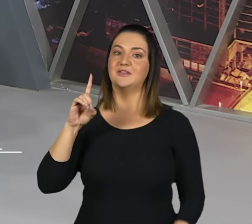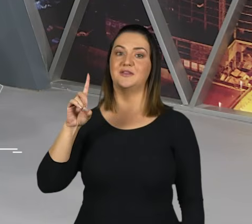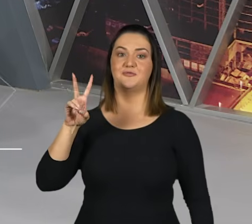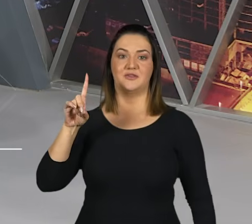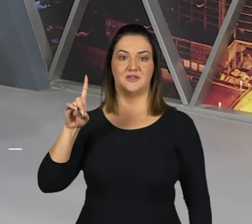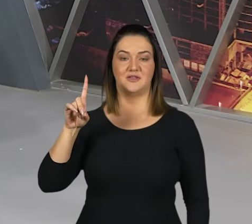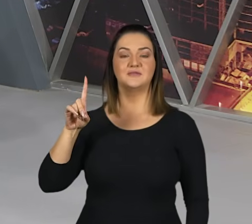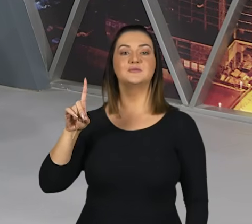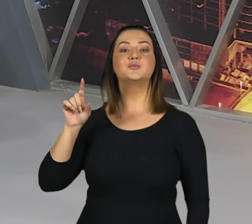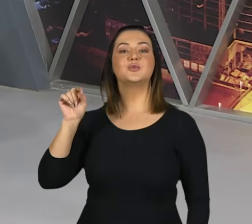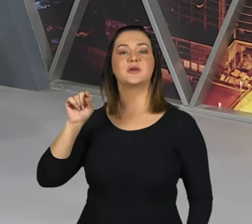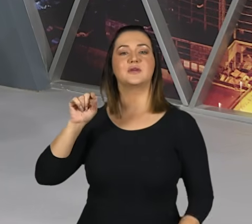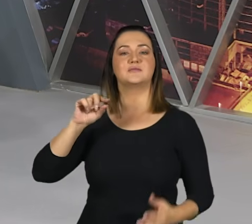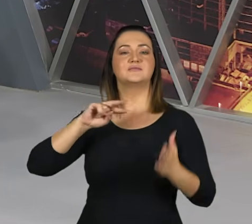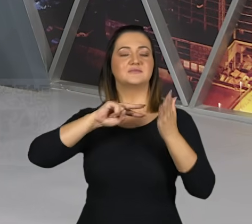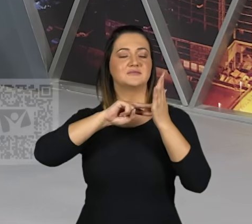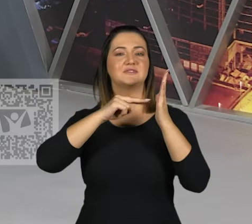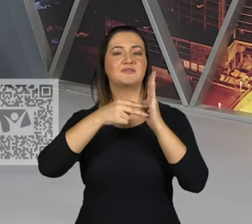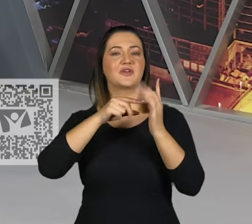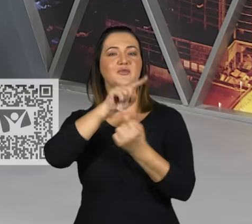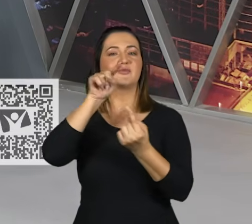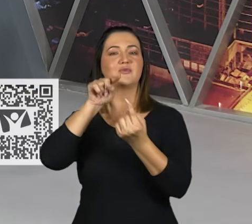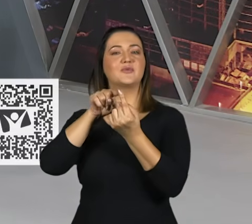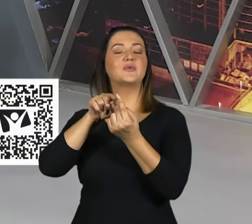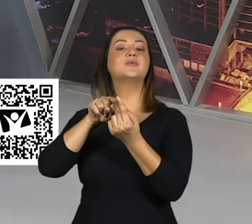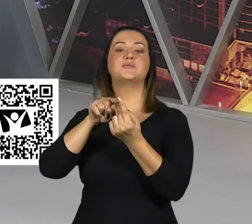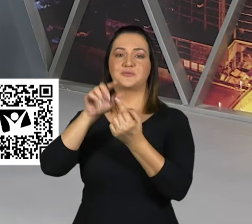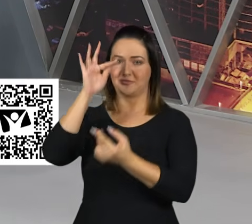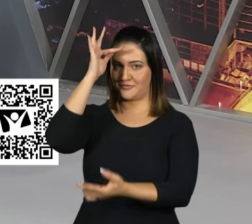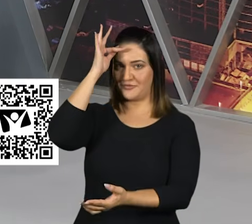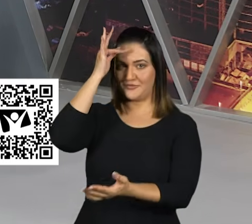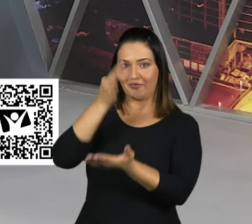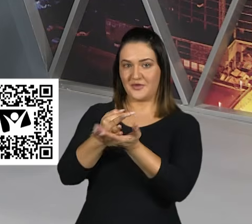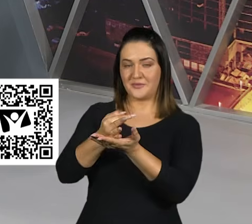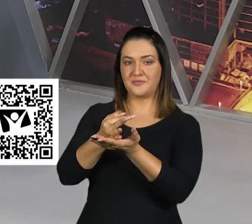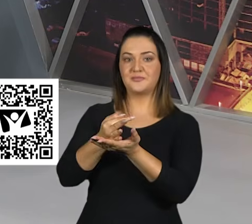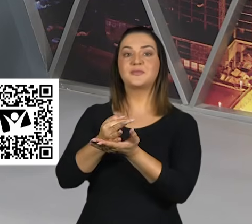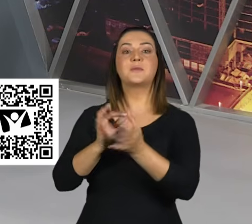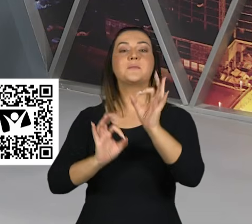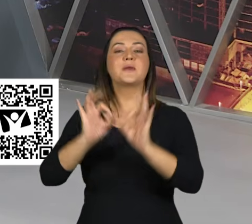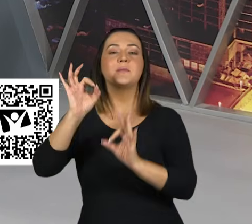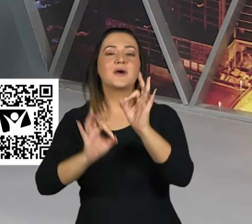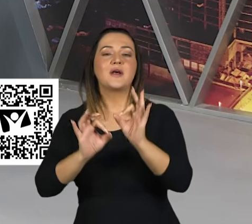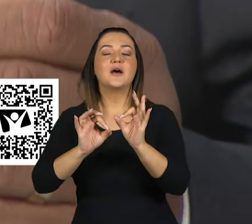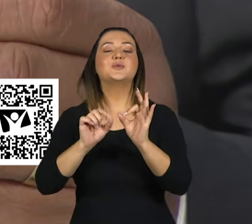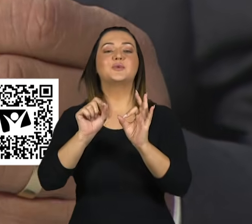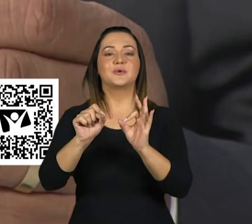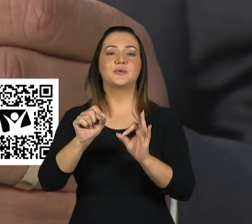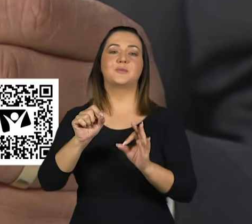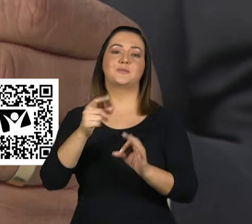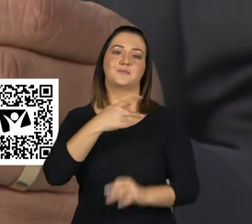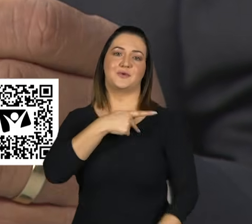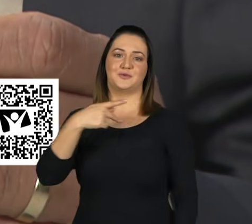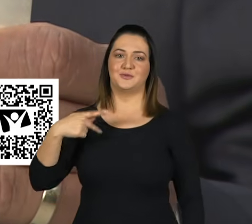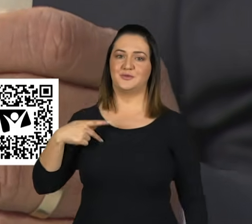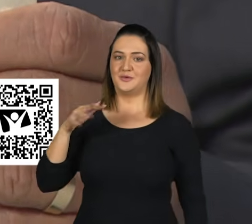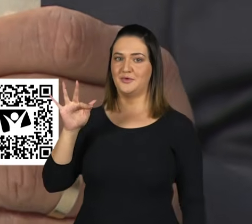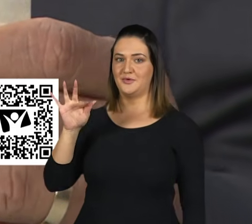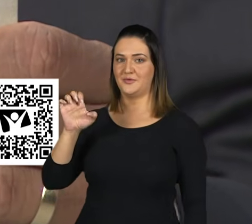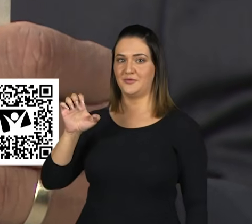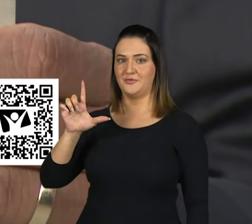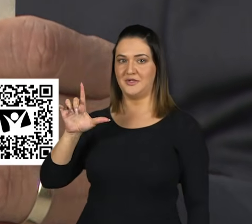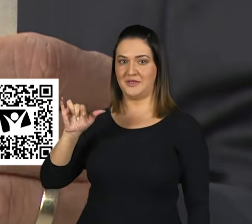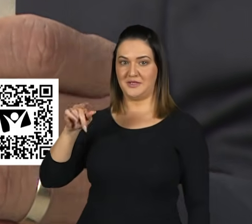O Sentido da Fé. Esse DVD é um curso bíblico preparado pelo pastor Felipe Amorim e esse estudo